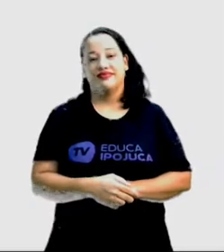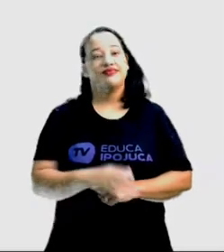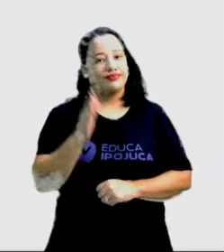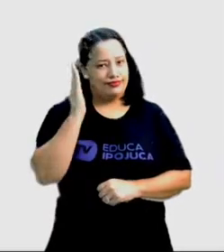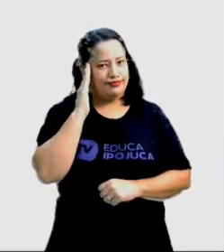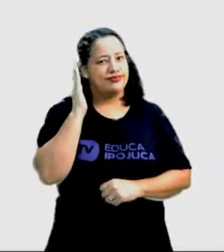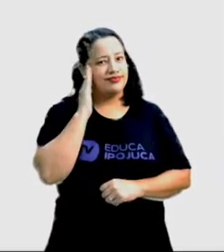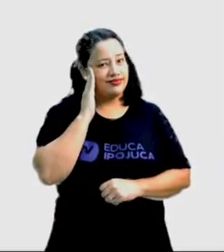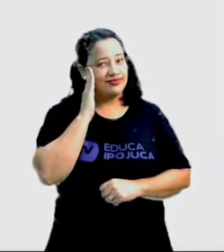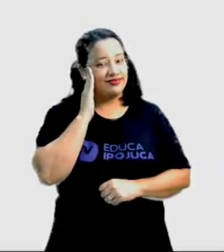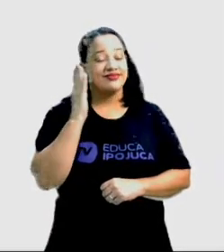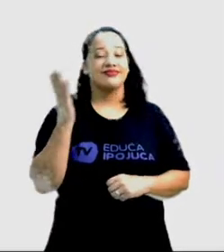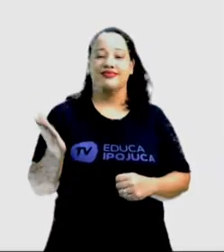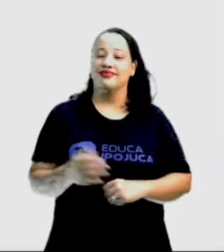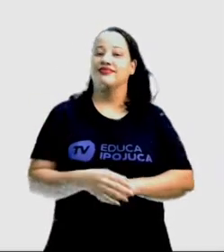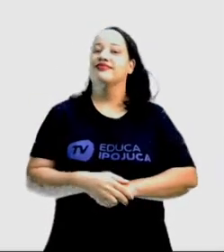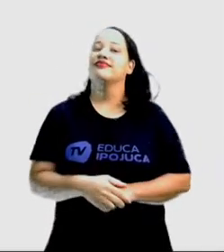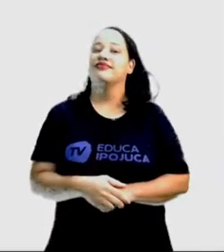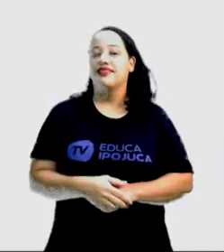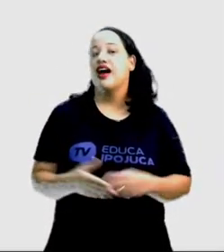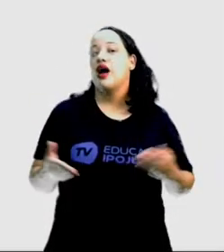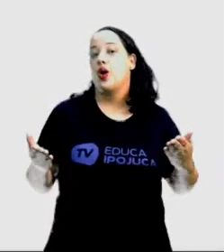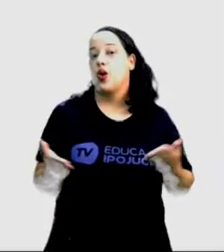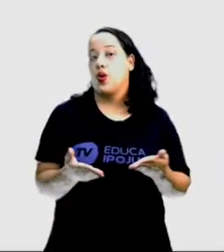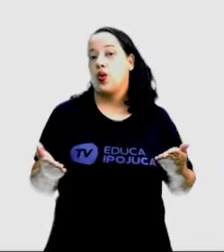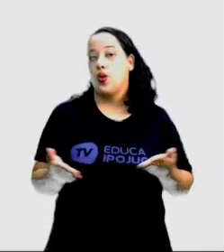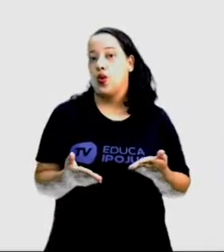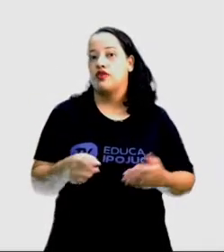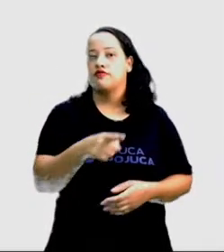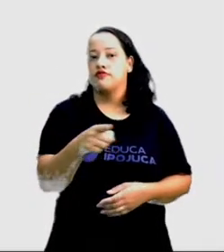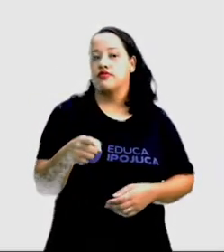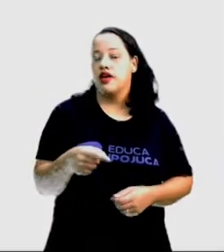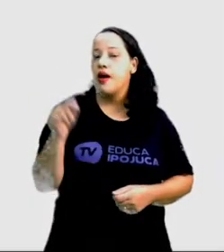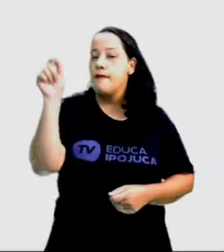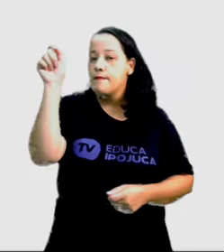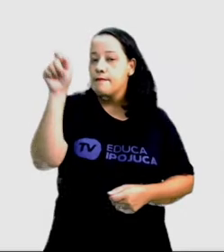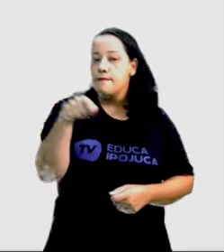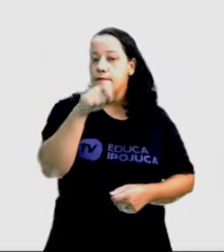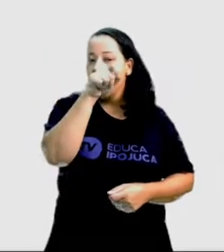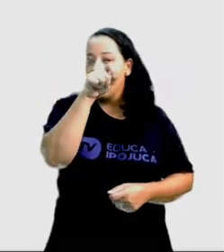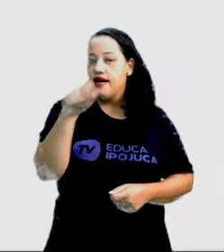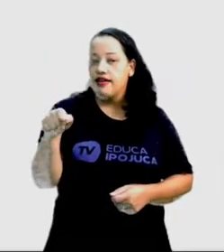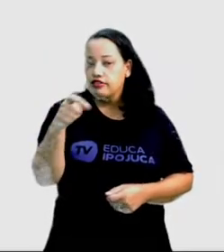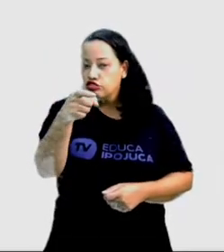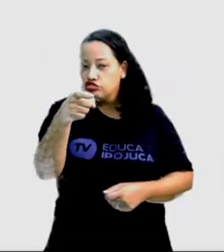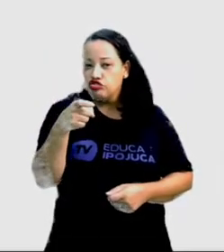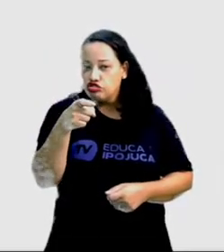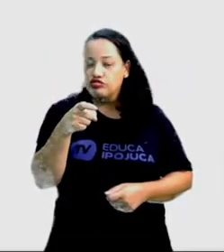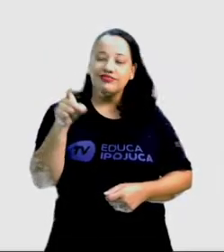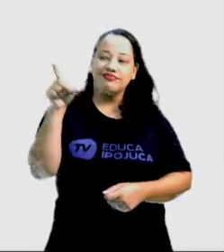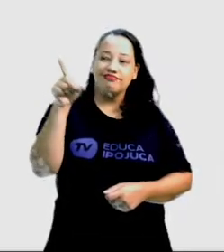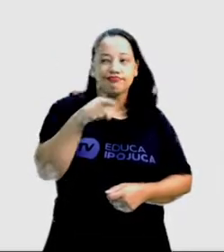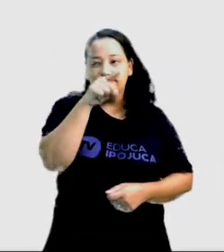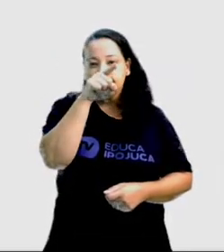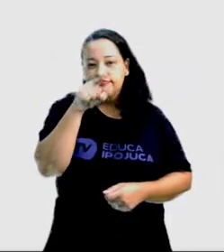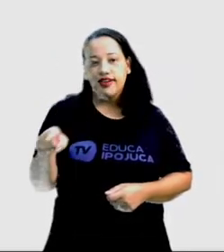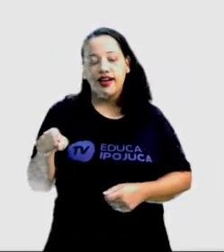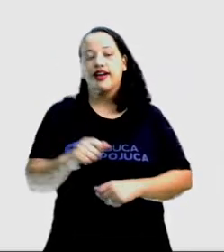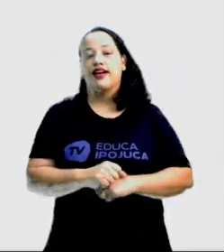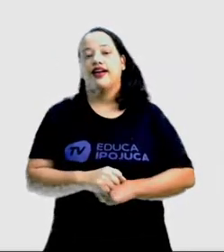Entenderam, né? Então, agora vocês vão marcar com o X a alternativa que